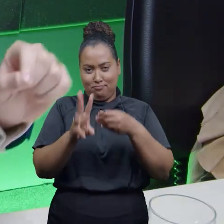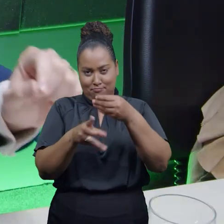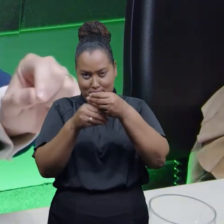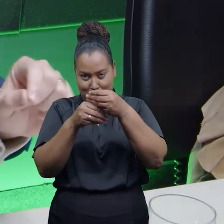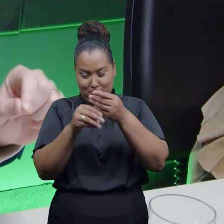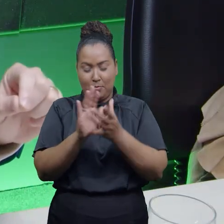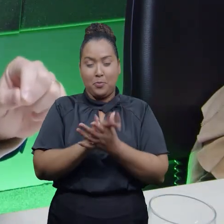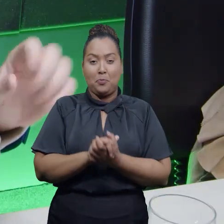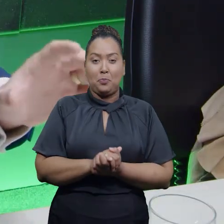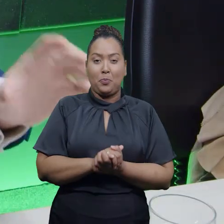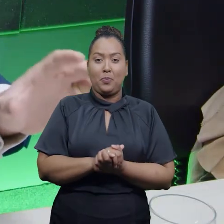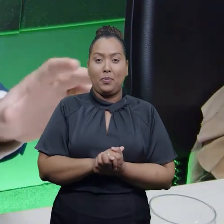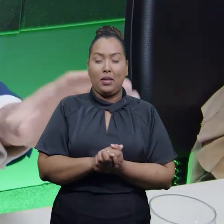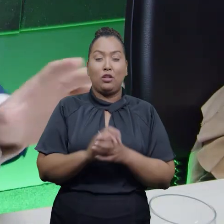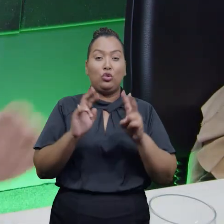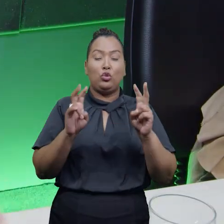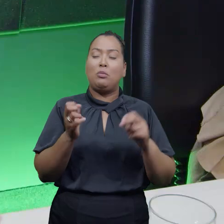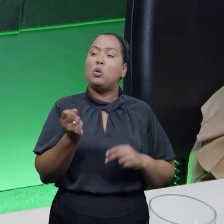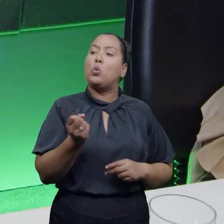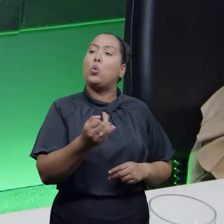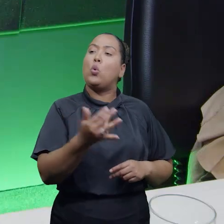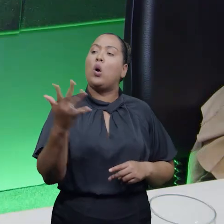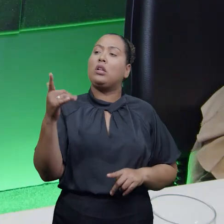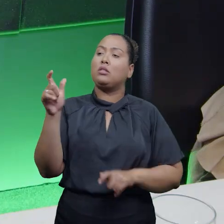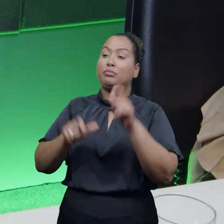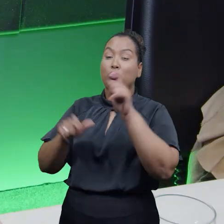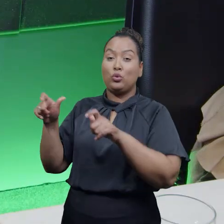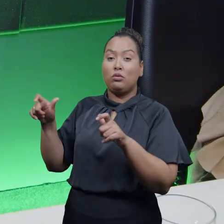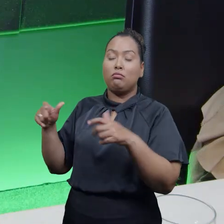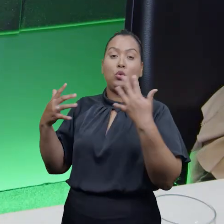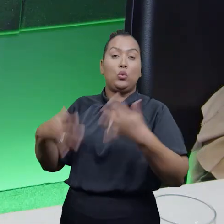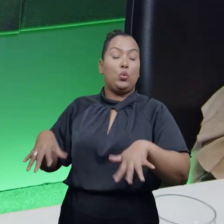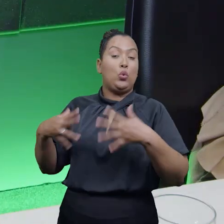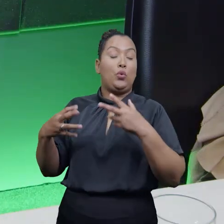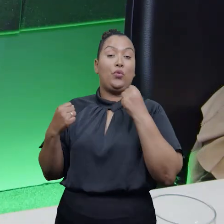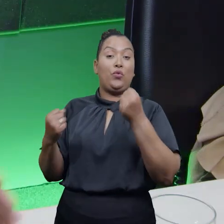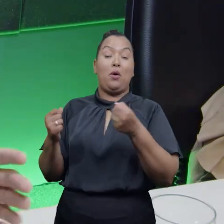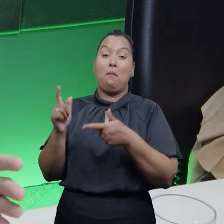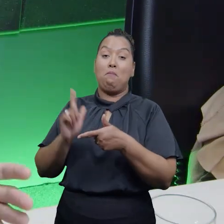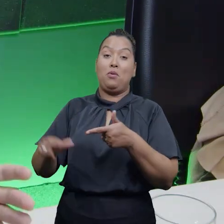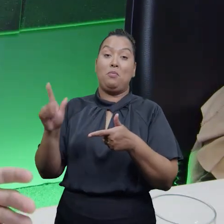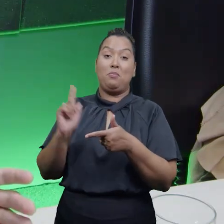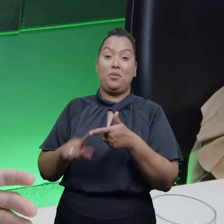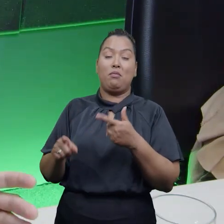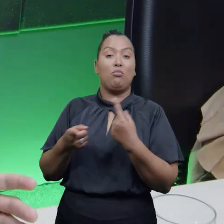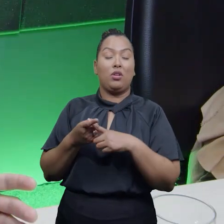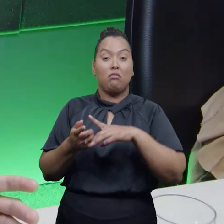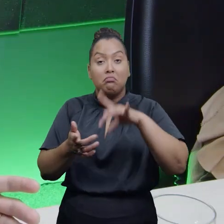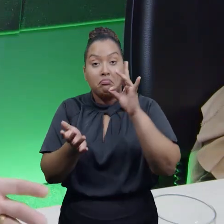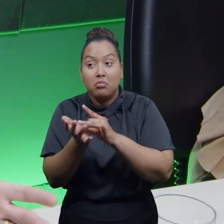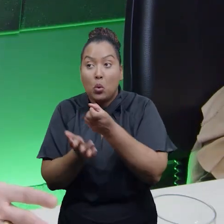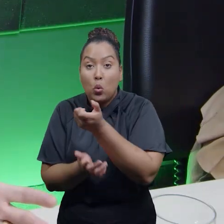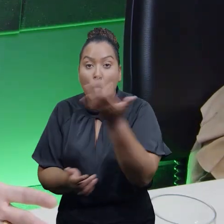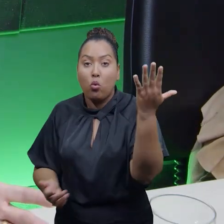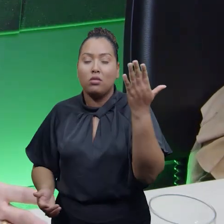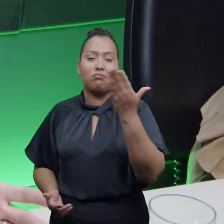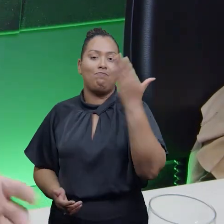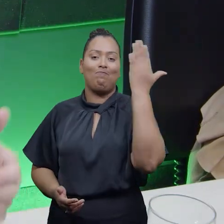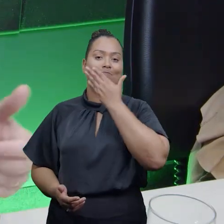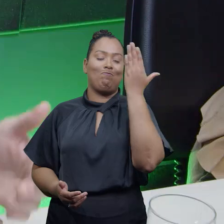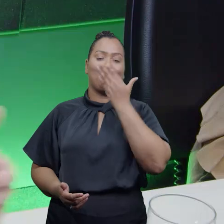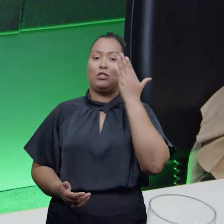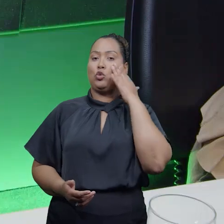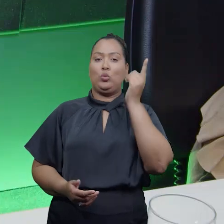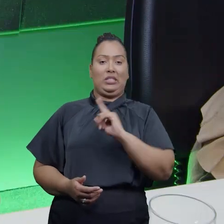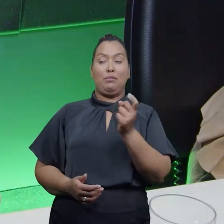assim, essa questão, por exemplo, da quantidade é realmente um problema, porque não se sabe realmente quantas